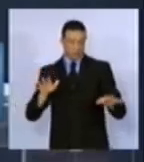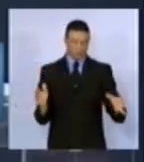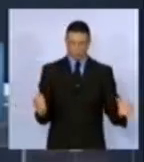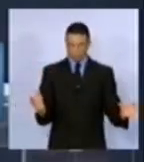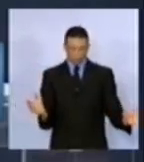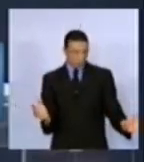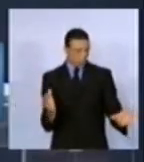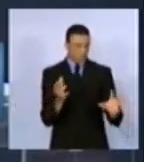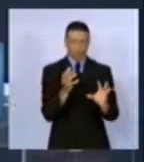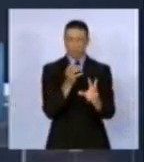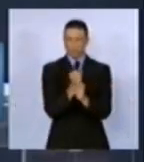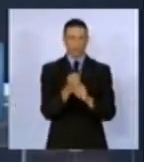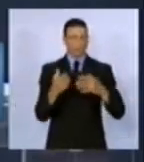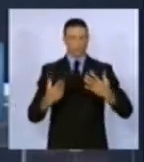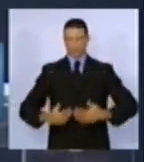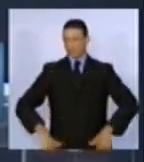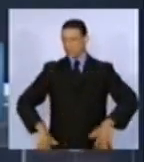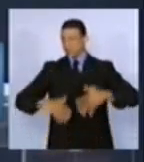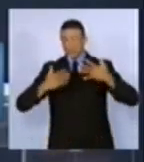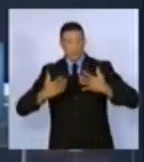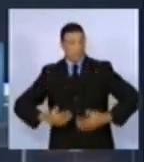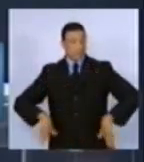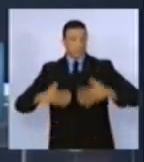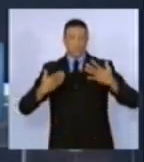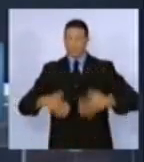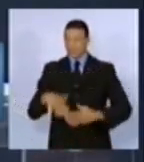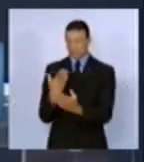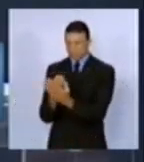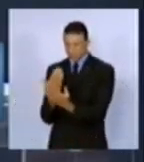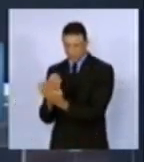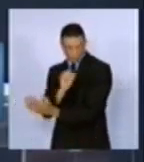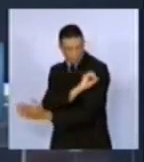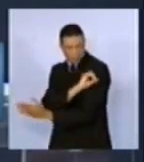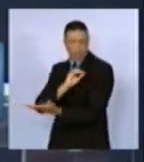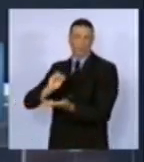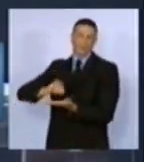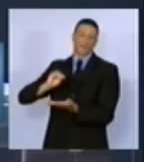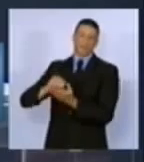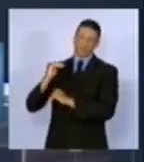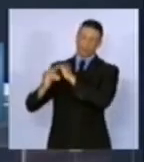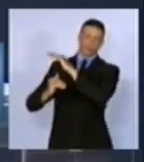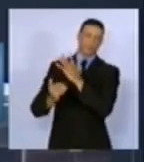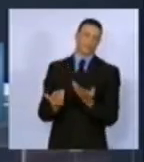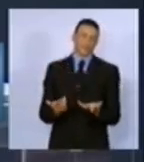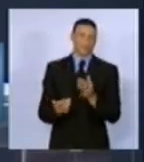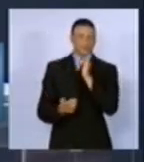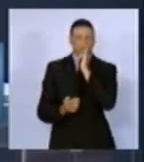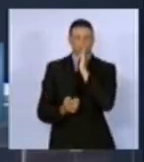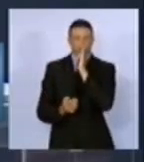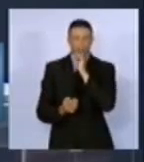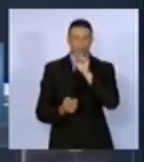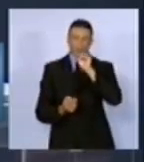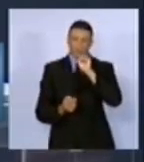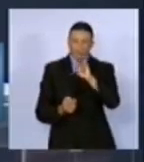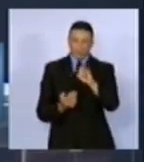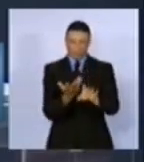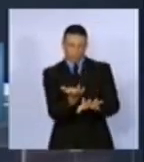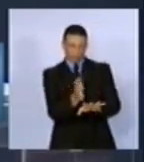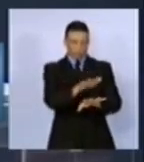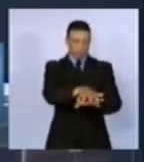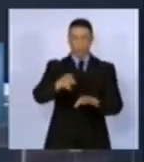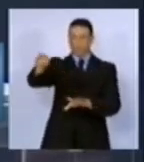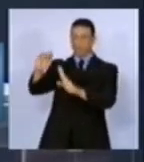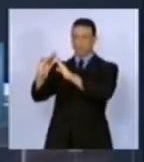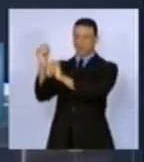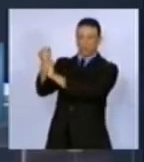praticamente uma proporção muito grande sem a escolaridade ainda que possa haver uma inclusão na construção